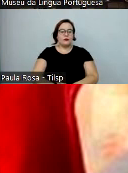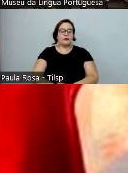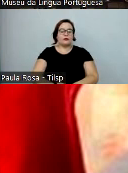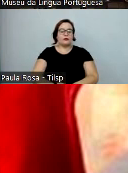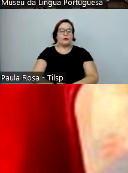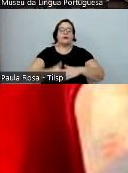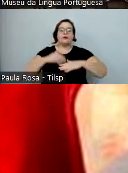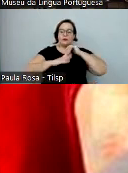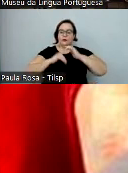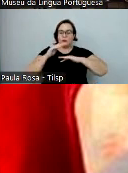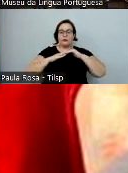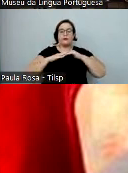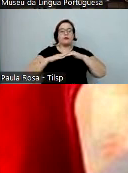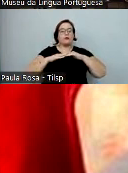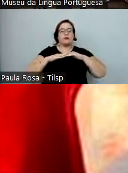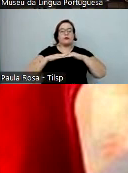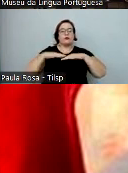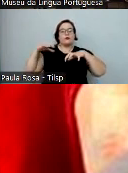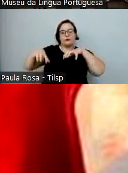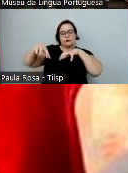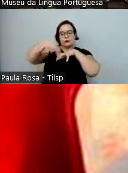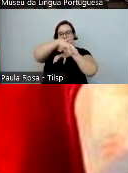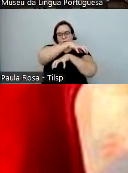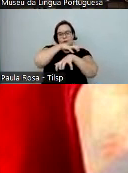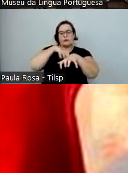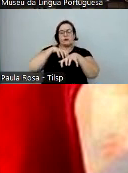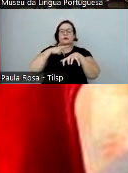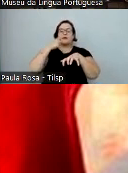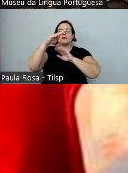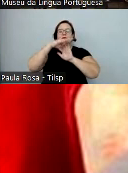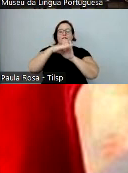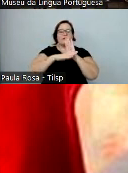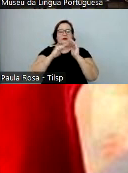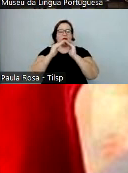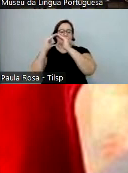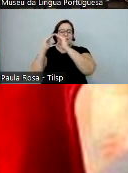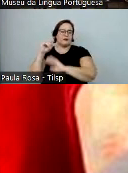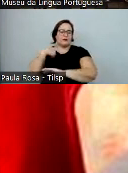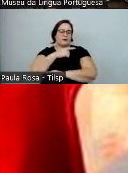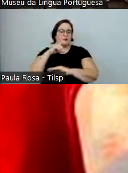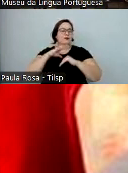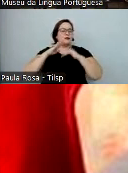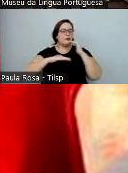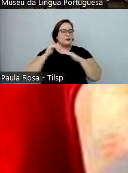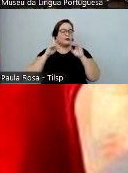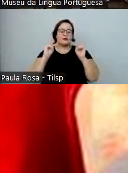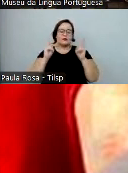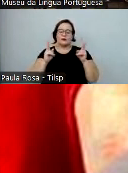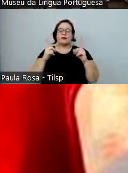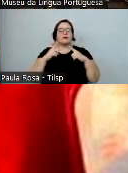em geral né então falei do lado do programa de vizinhos mas a gente tem ações do tempo inteiro de ativação com território